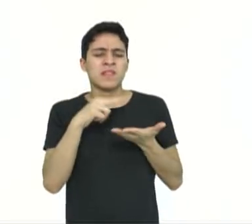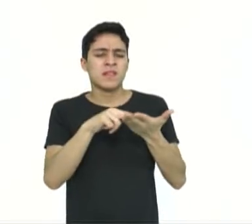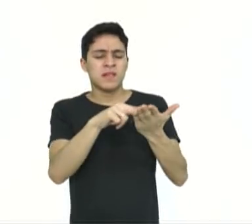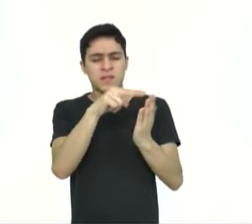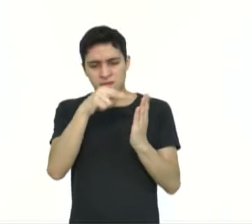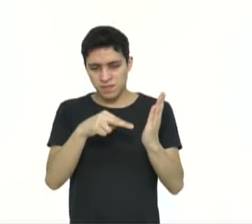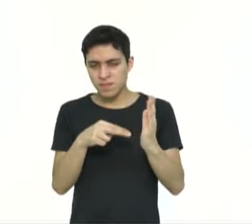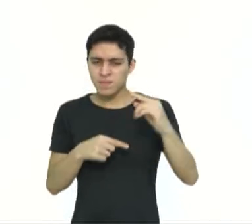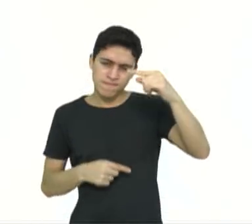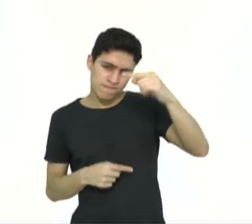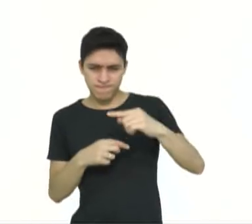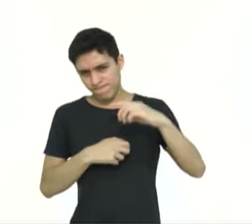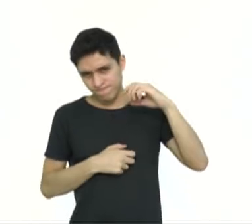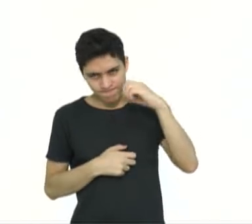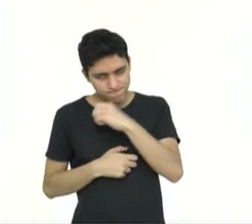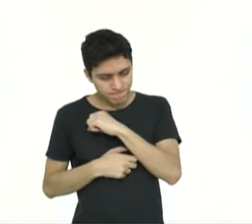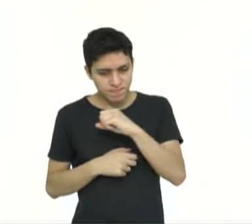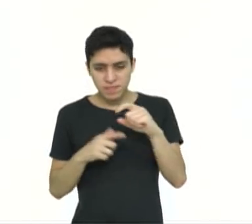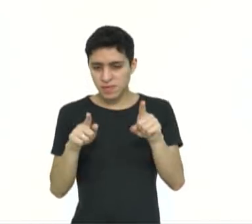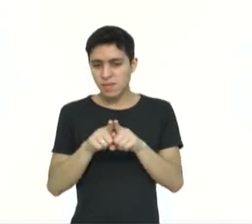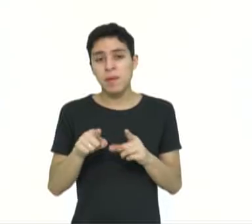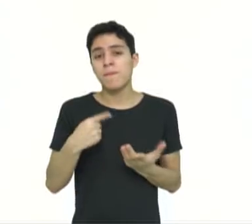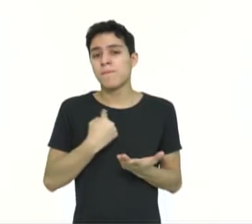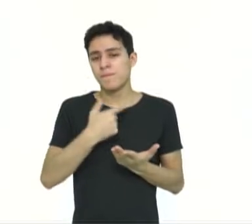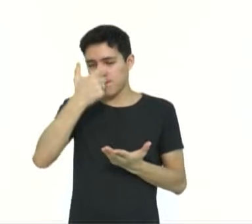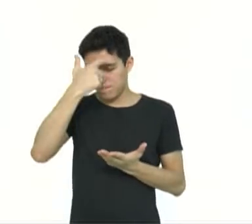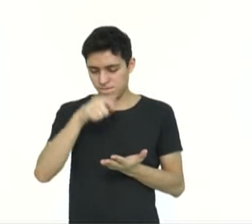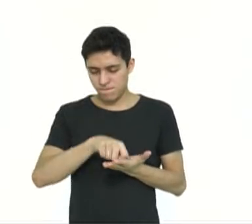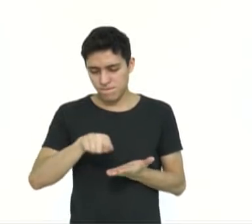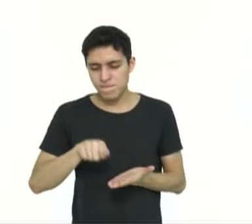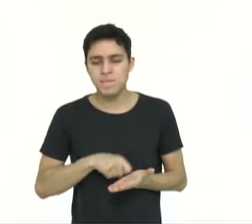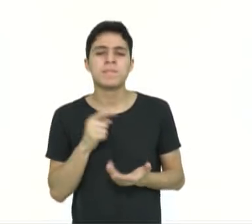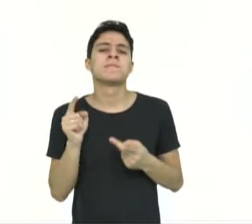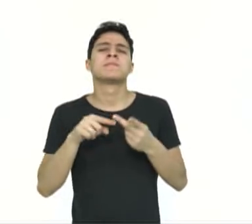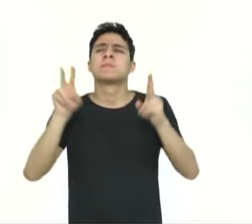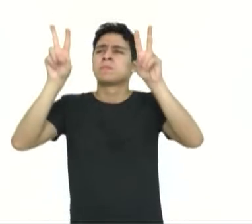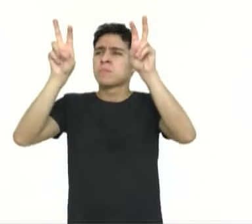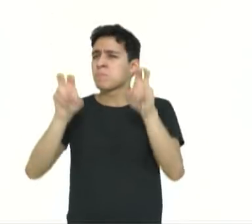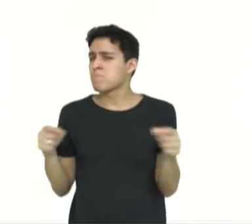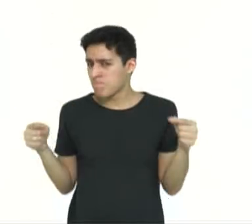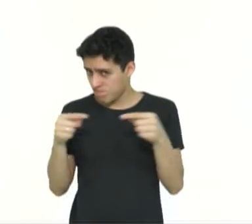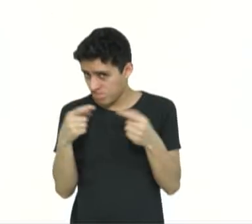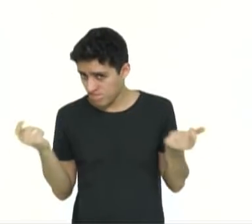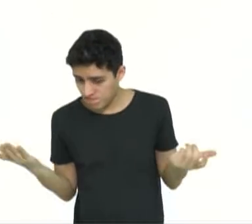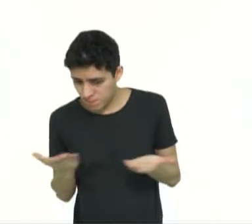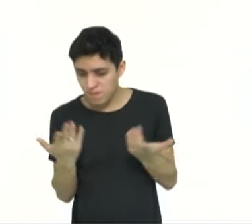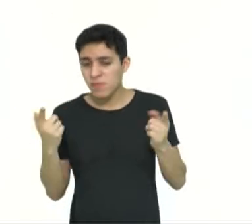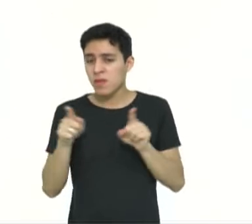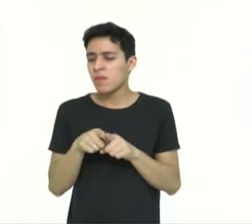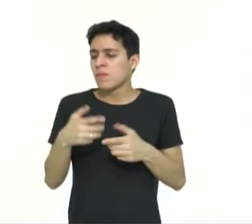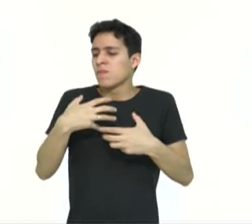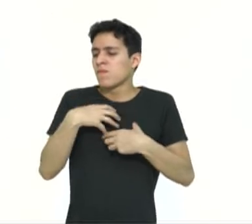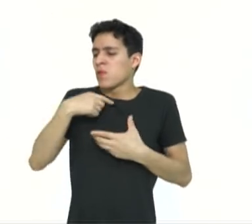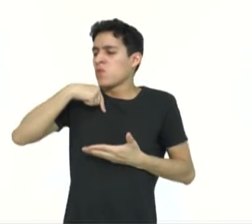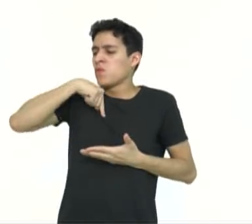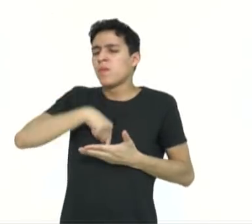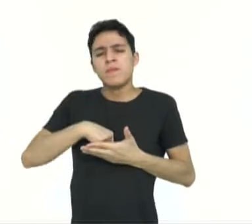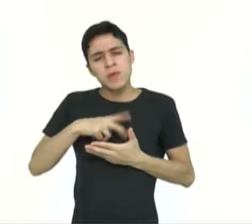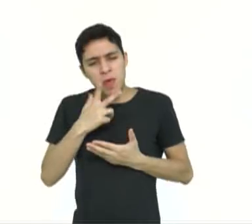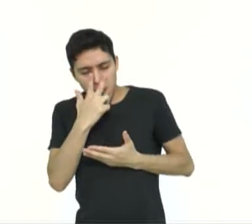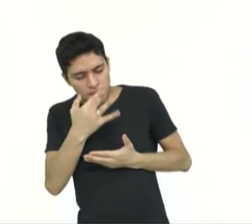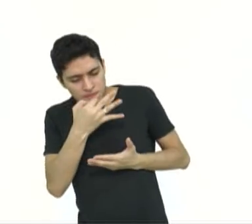textos breves e escritos em primeira pessoa, temas atuais e de caráter subjetivo,